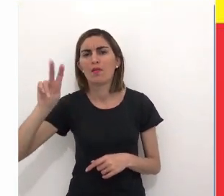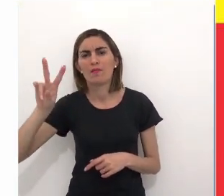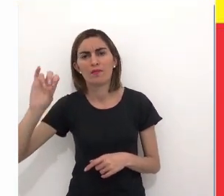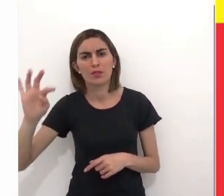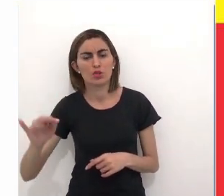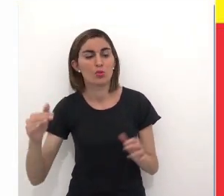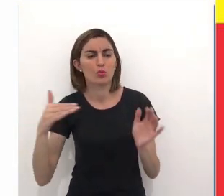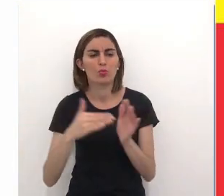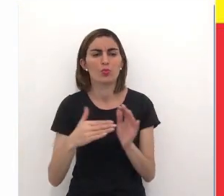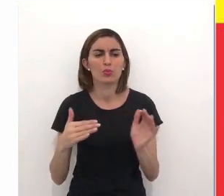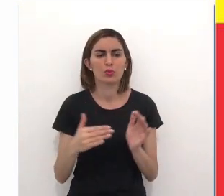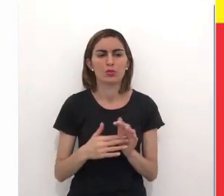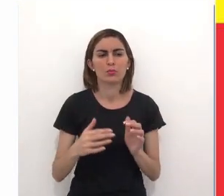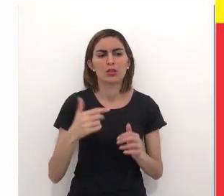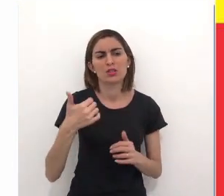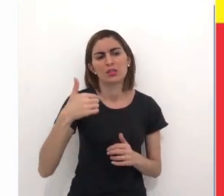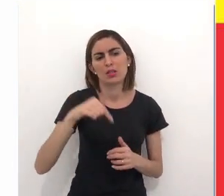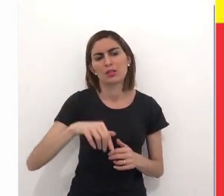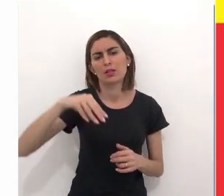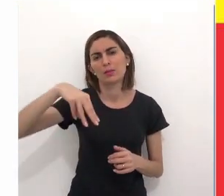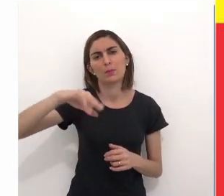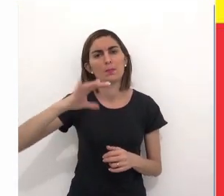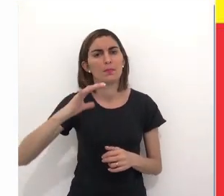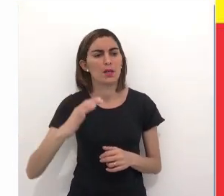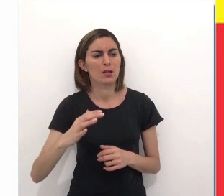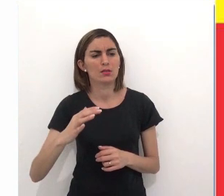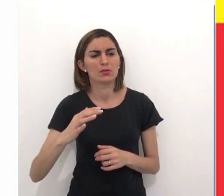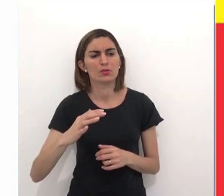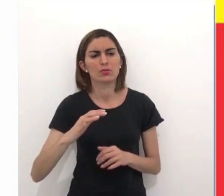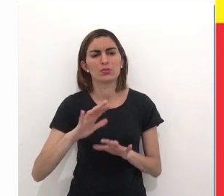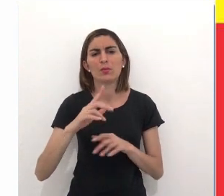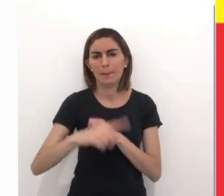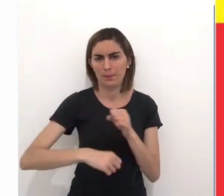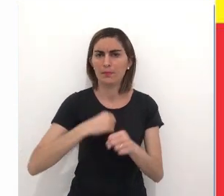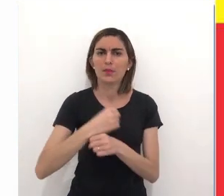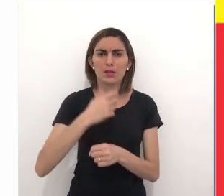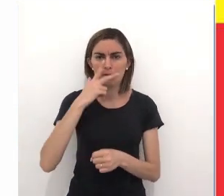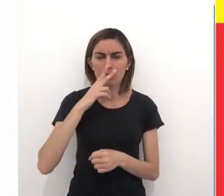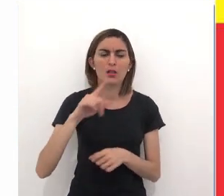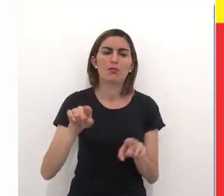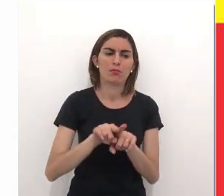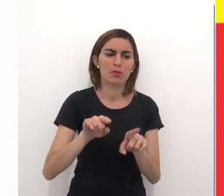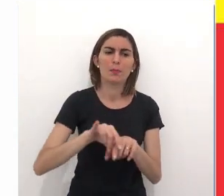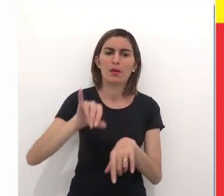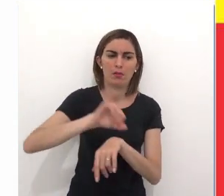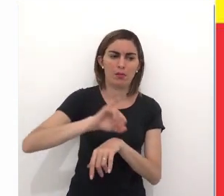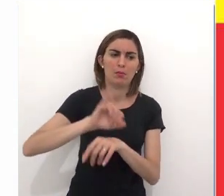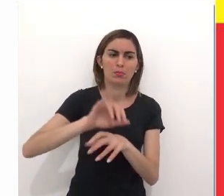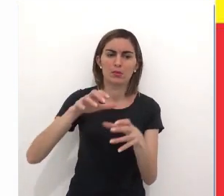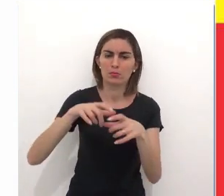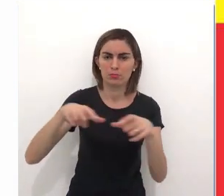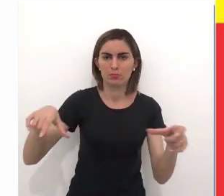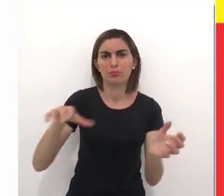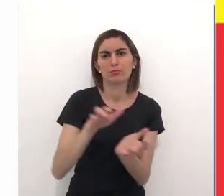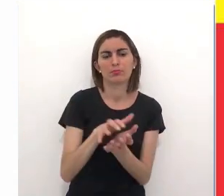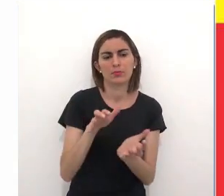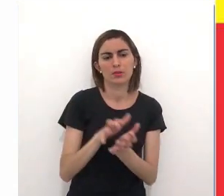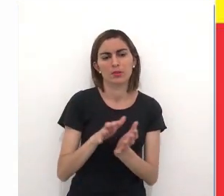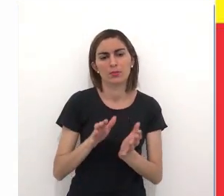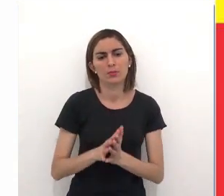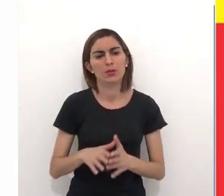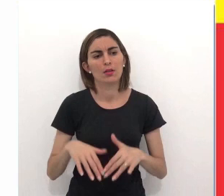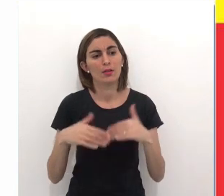Vista. E o último, 17 de março desse mesmo ano, também capital de